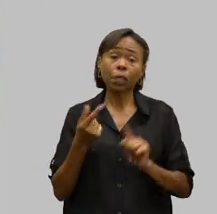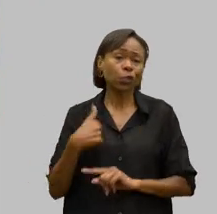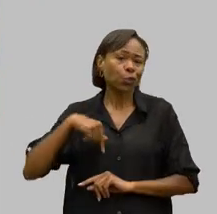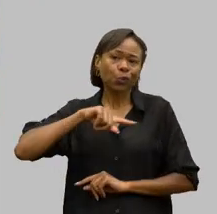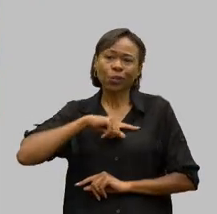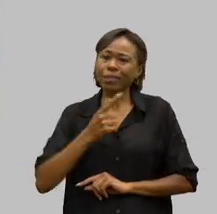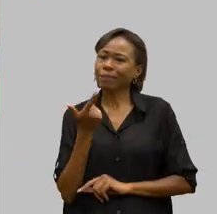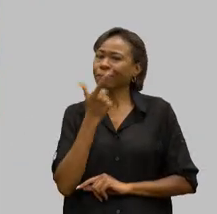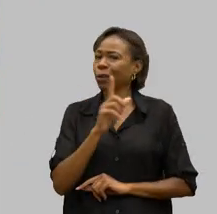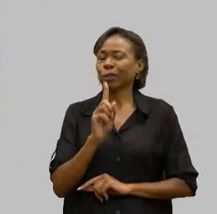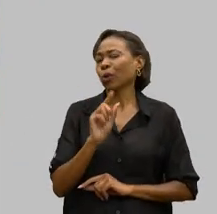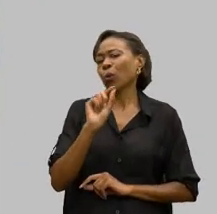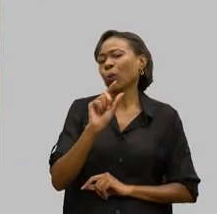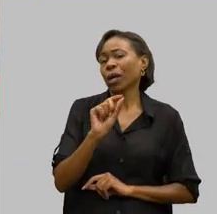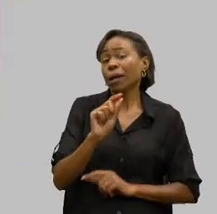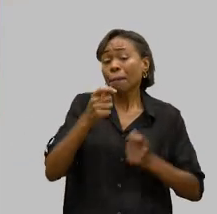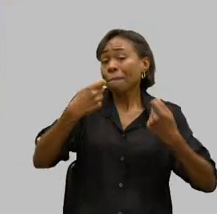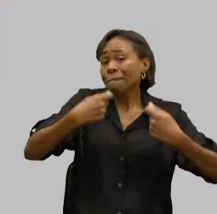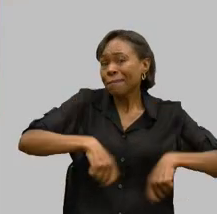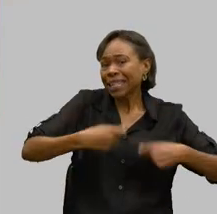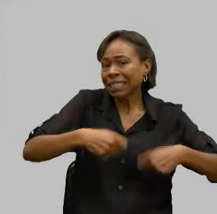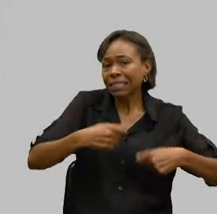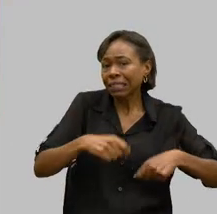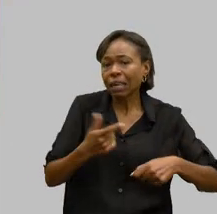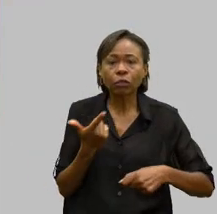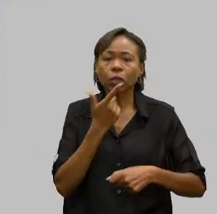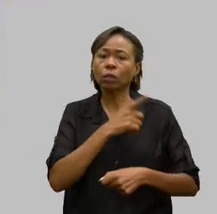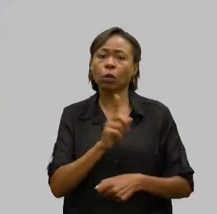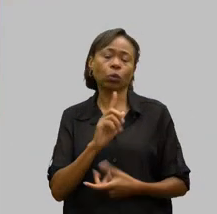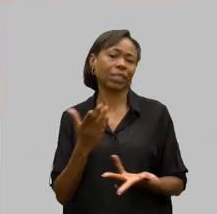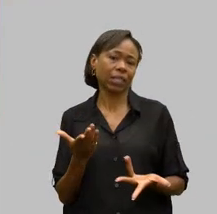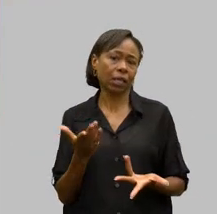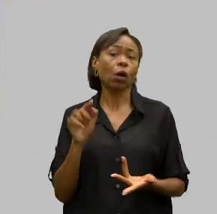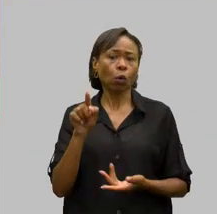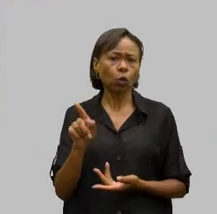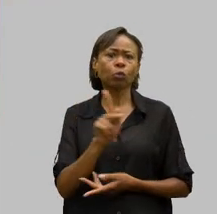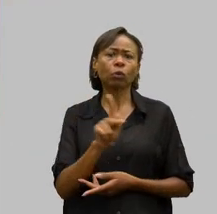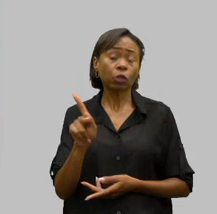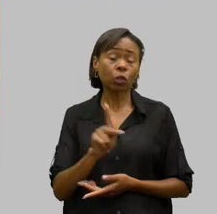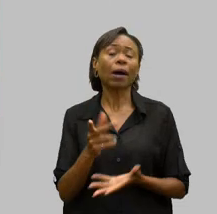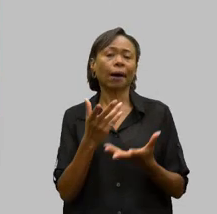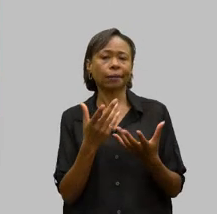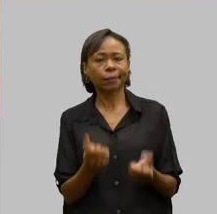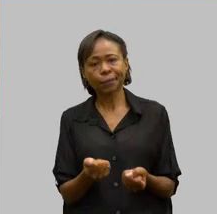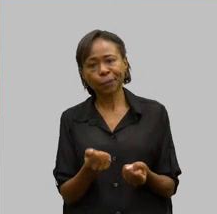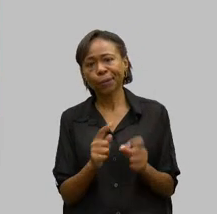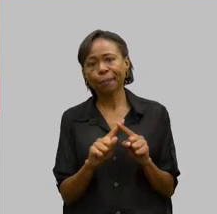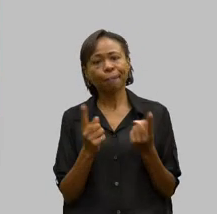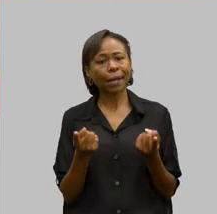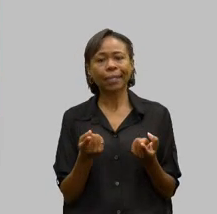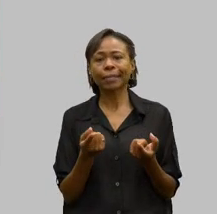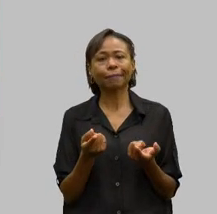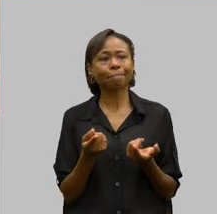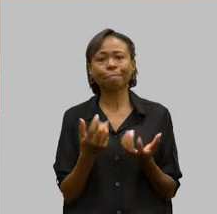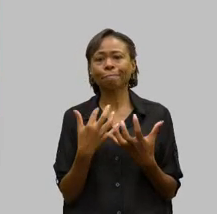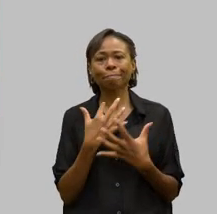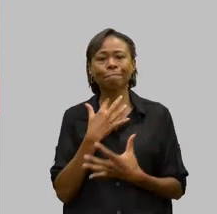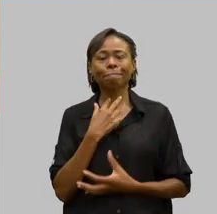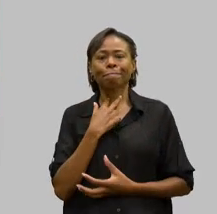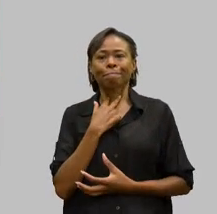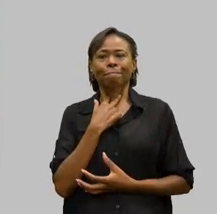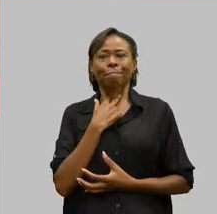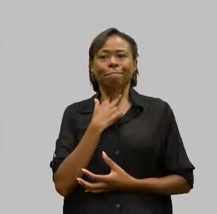chegar no que a gente precisava. Os professores cederam com um gosto amargo na boca, cederam pela dificuldade de avançar nas